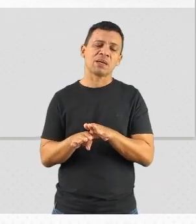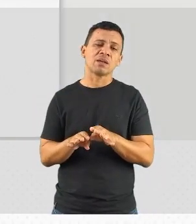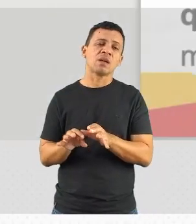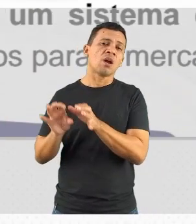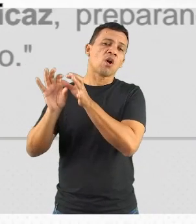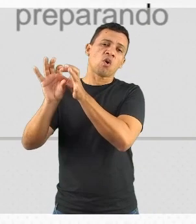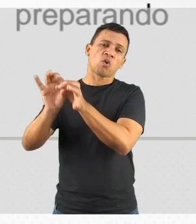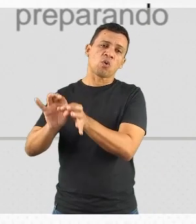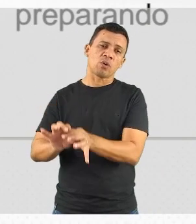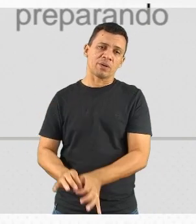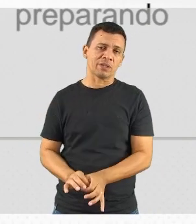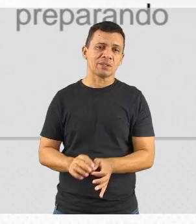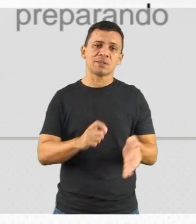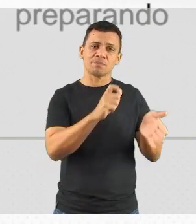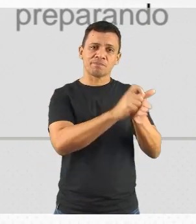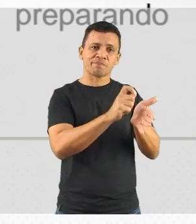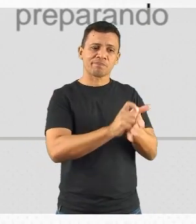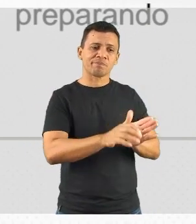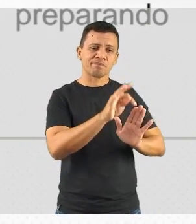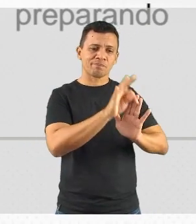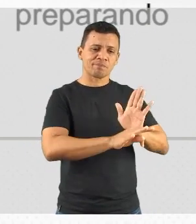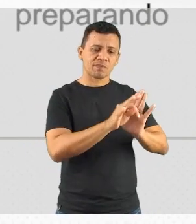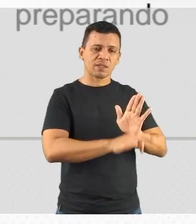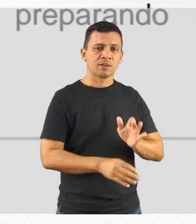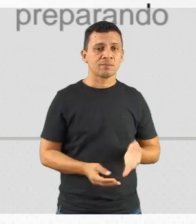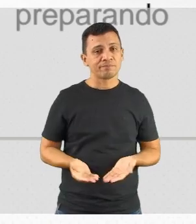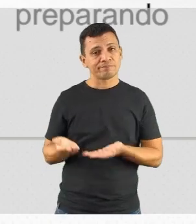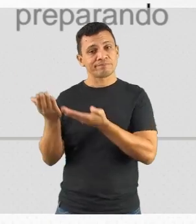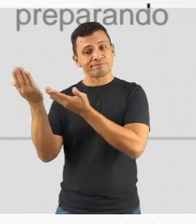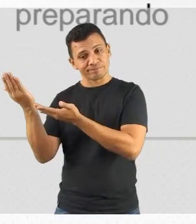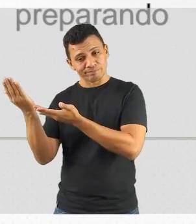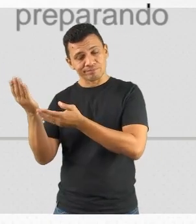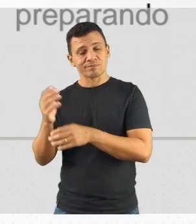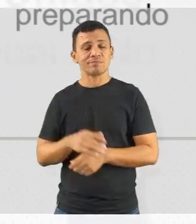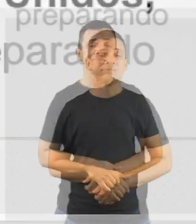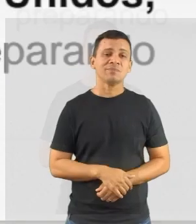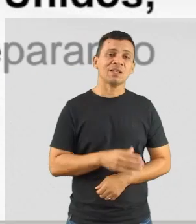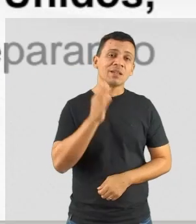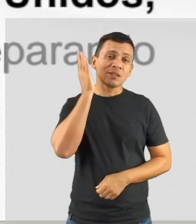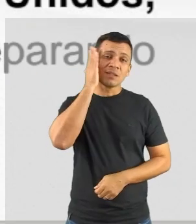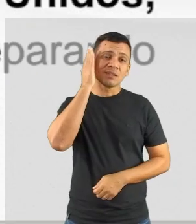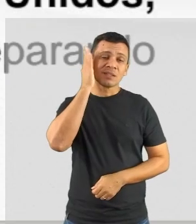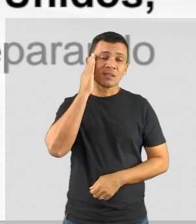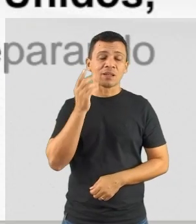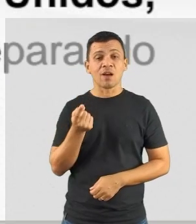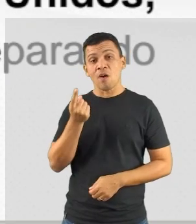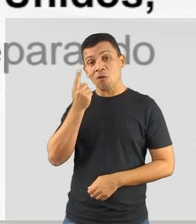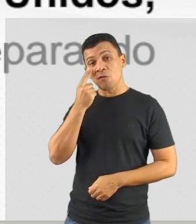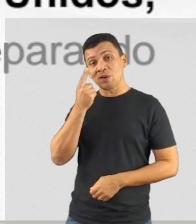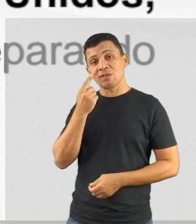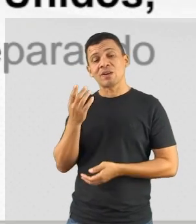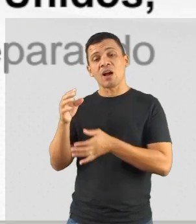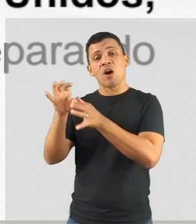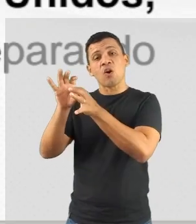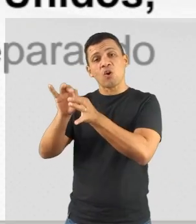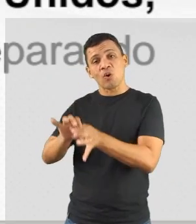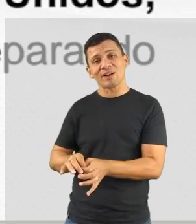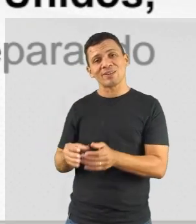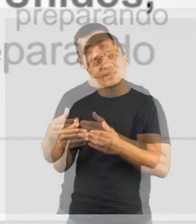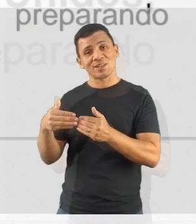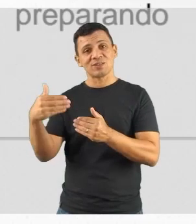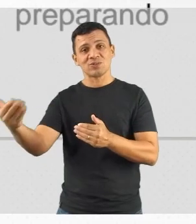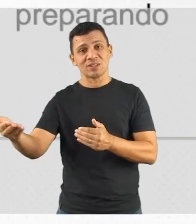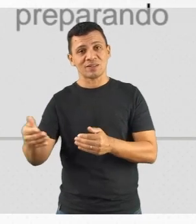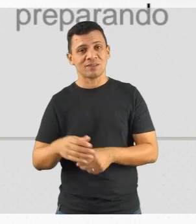produção textual. E aí, para a gente entender um pouco, eu coloquei aqui um trecho, né, para a gente verificar uma coerência externa,